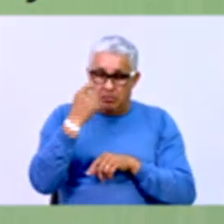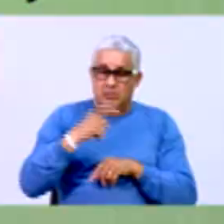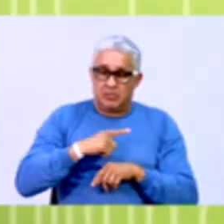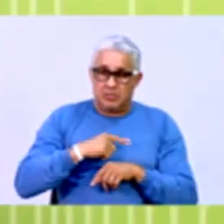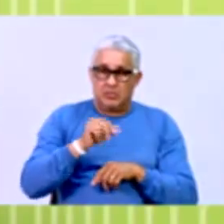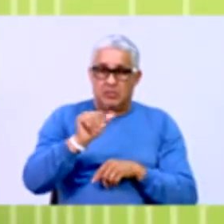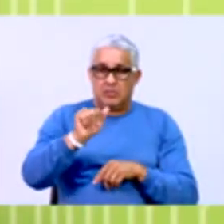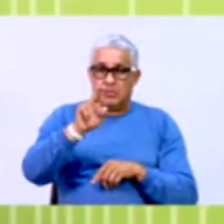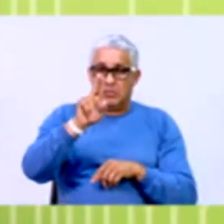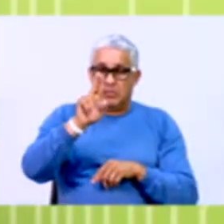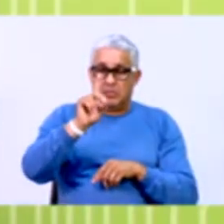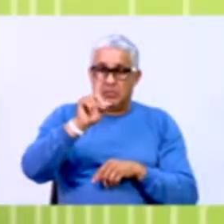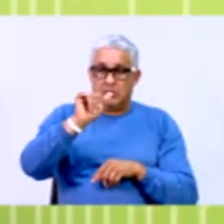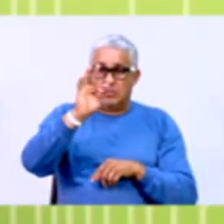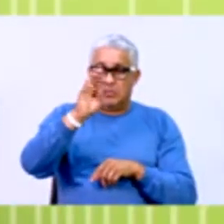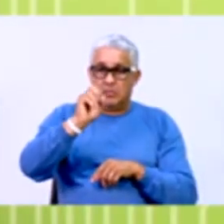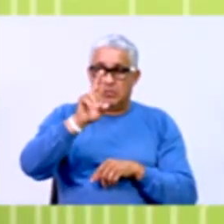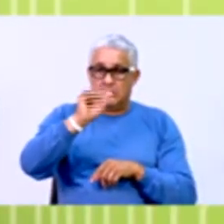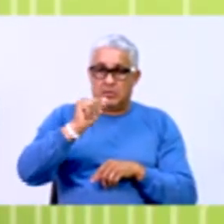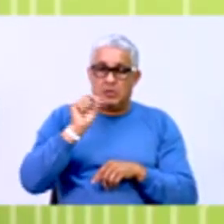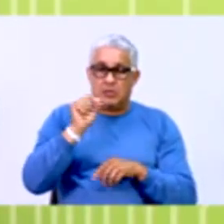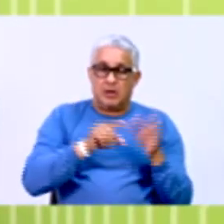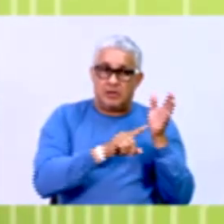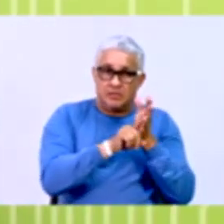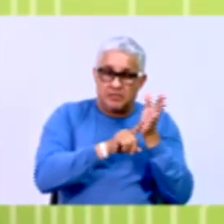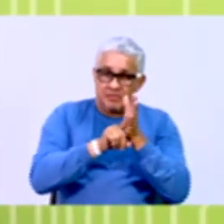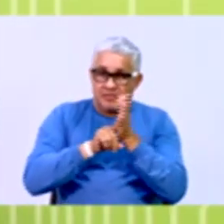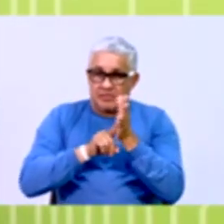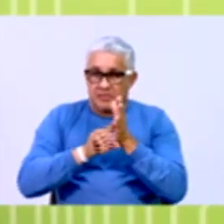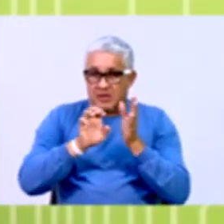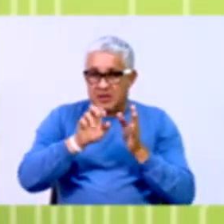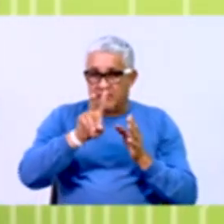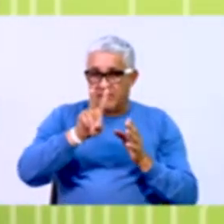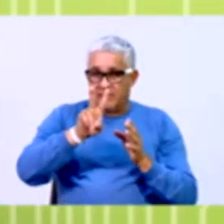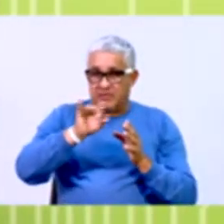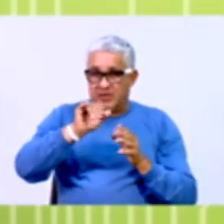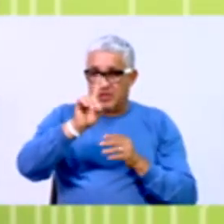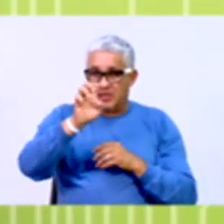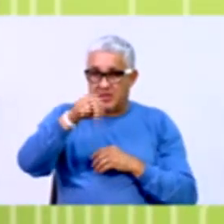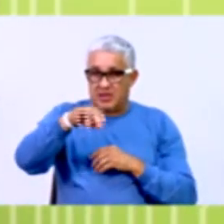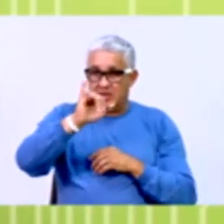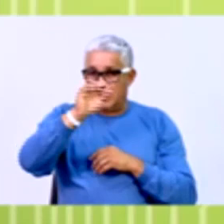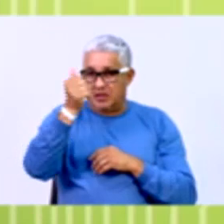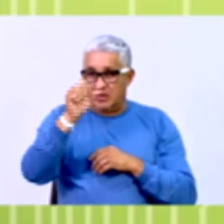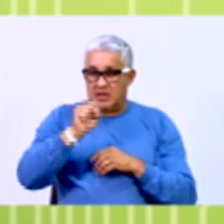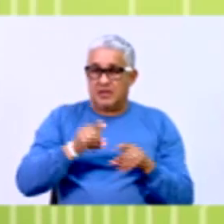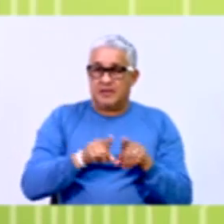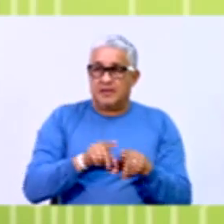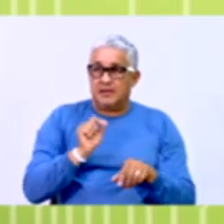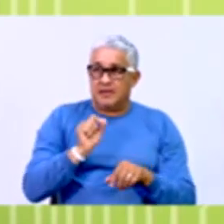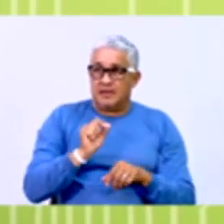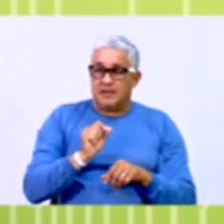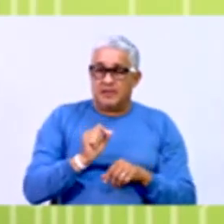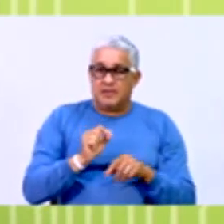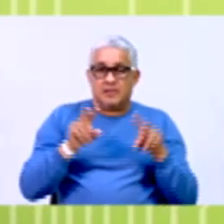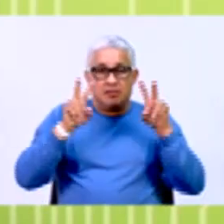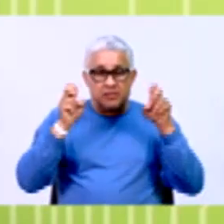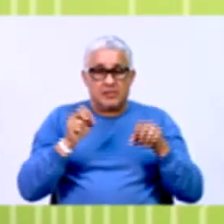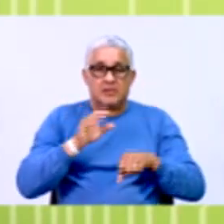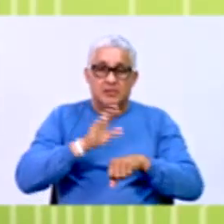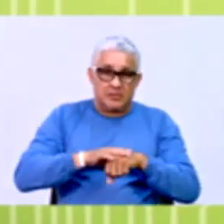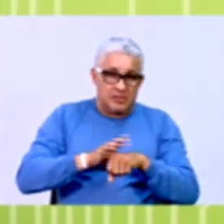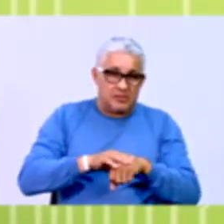a auditoria, ela vai buscar estas evidências. Ela vai buscar as evidências sobre as ações